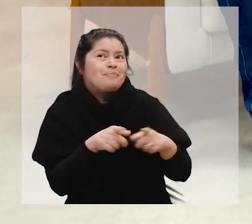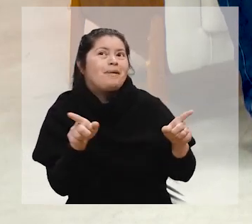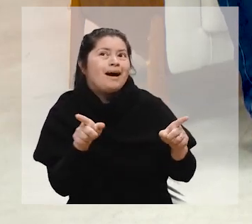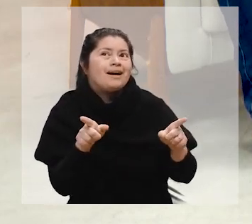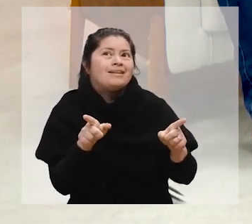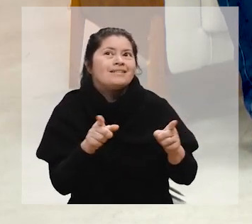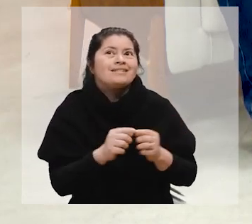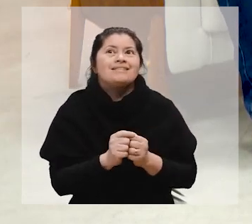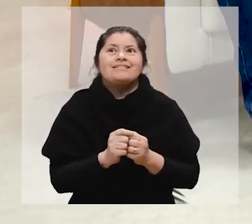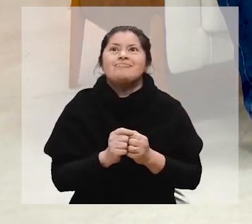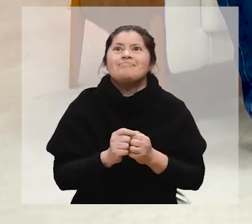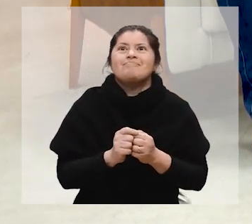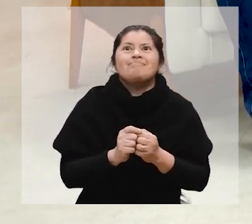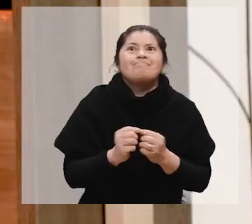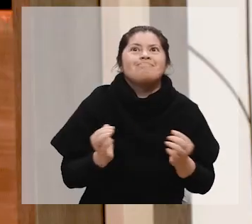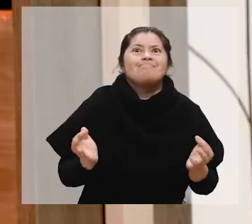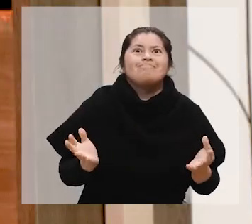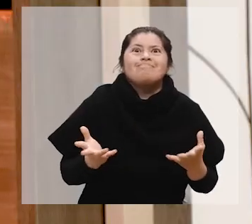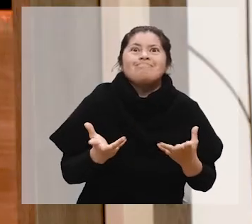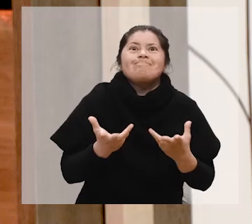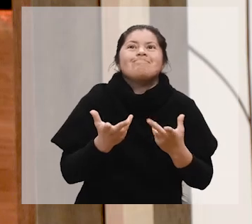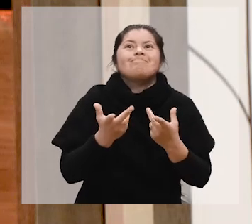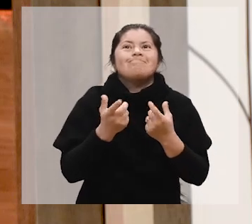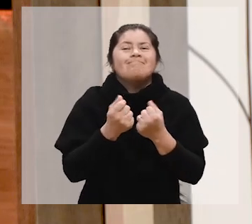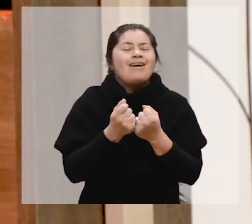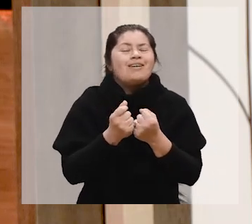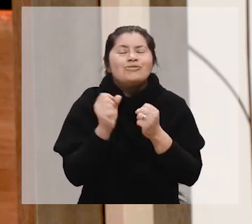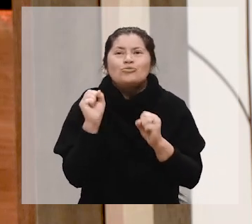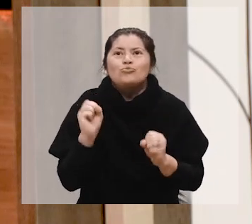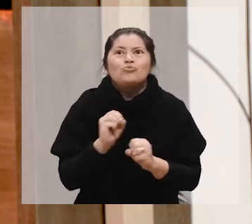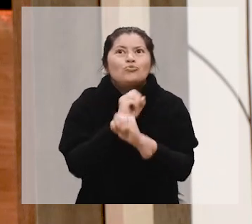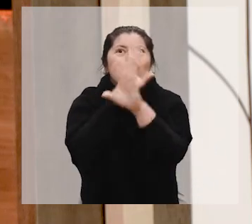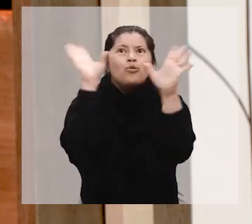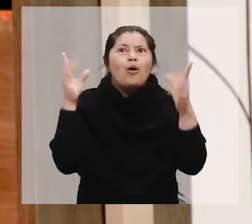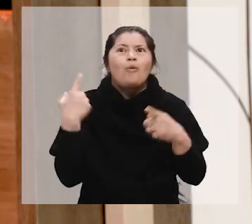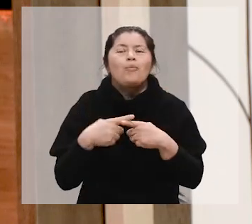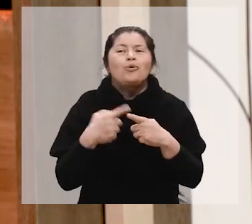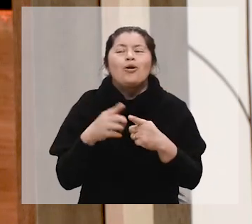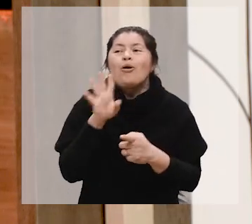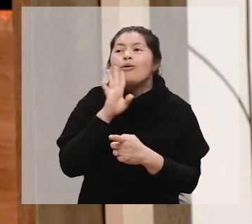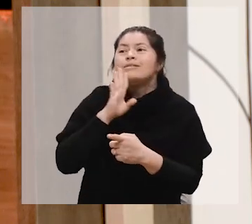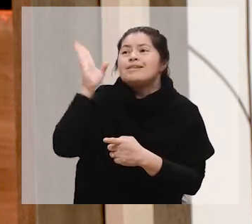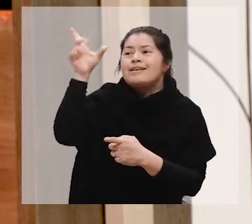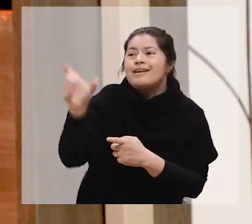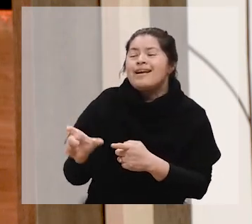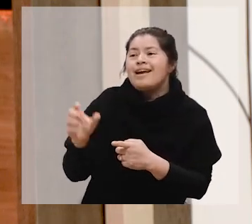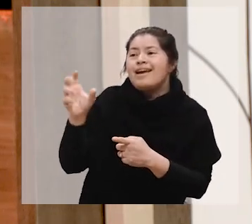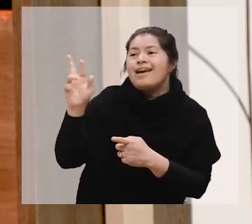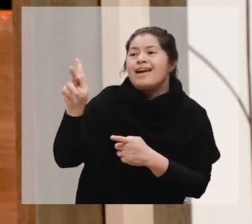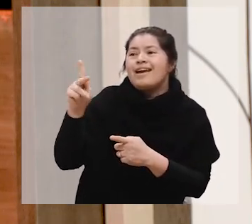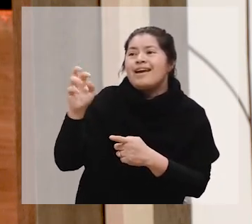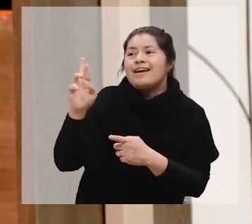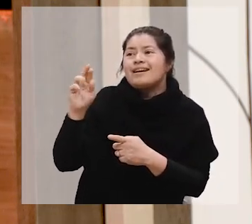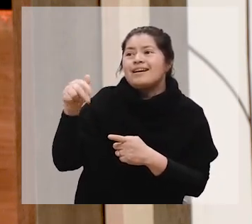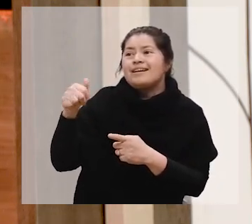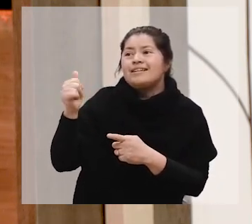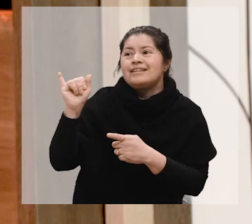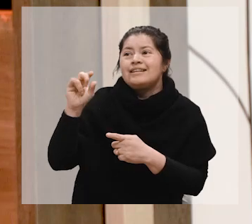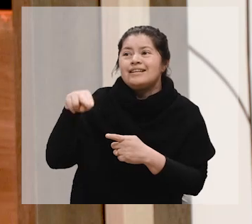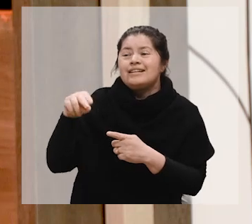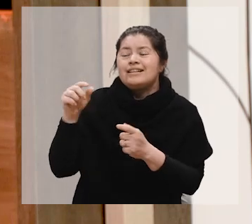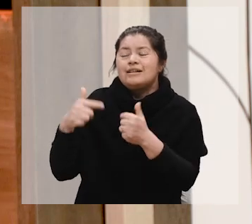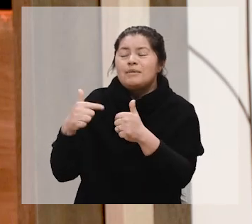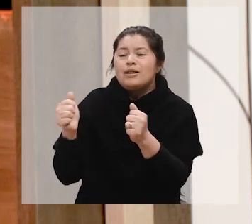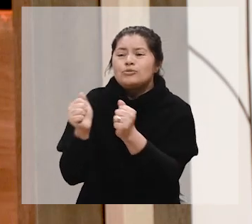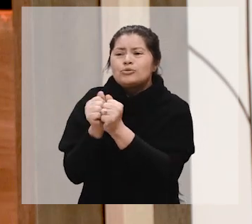não poder estar aqui hoje, né? Mas foi, assim, uma grata surpresa eu ter conhecido o Hernani e a